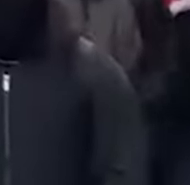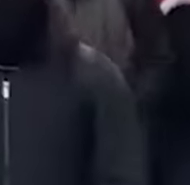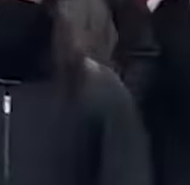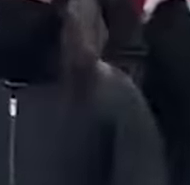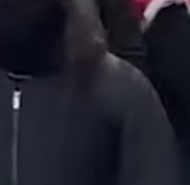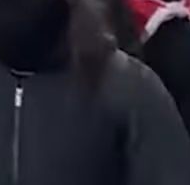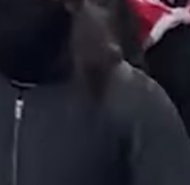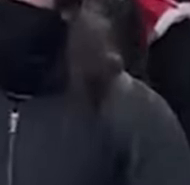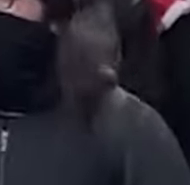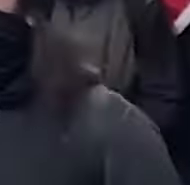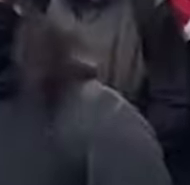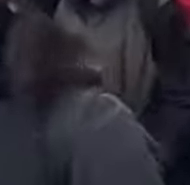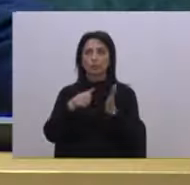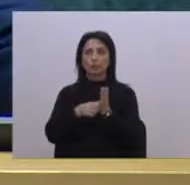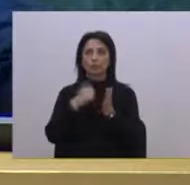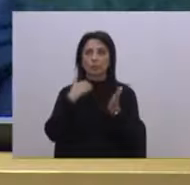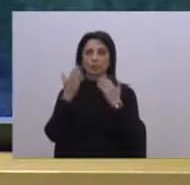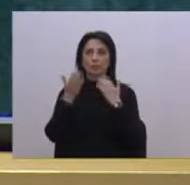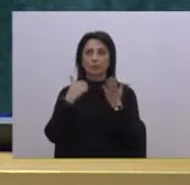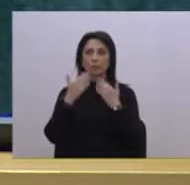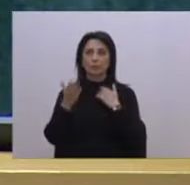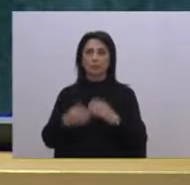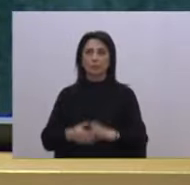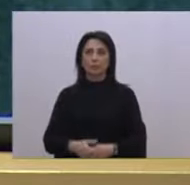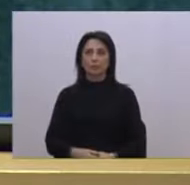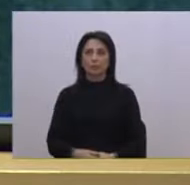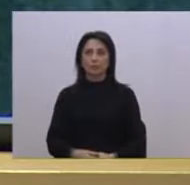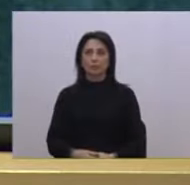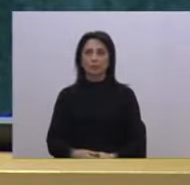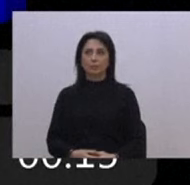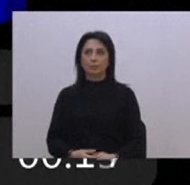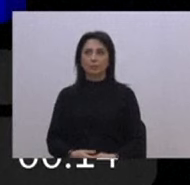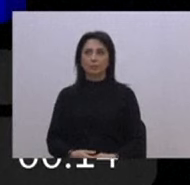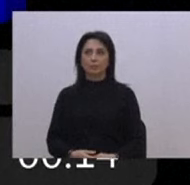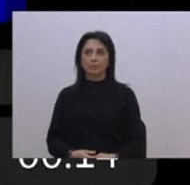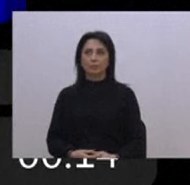mais de 20% do financiamento do exterior declarem que representam